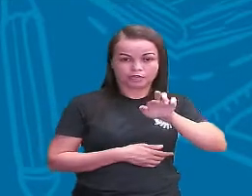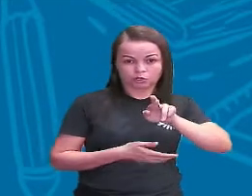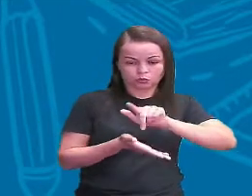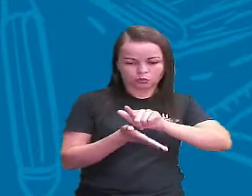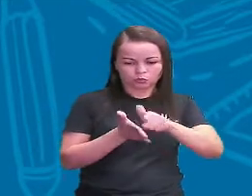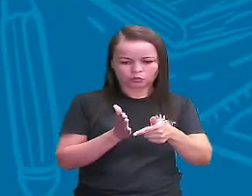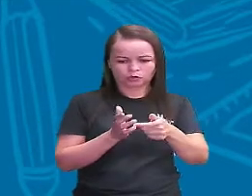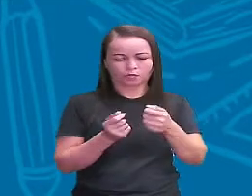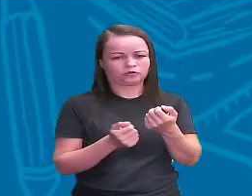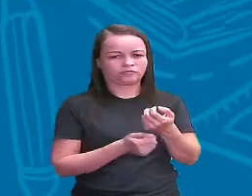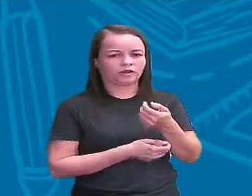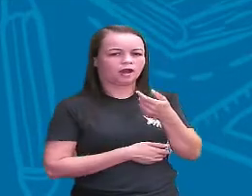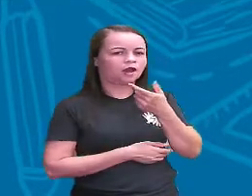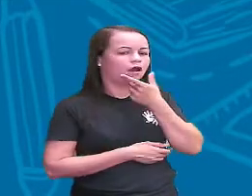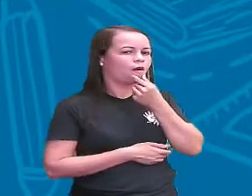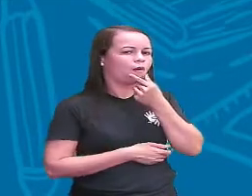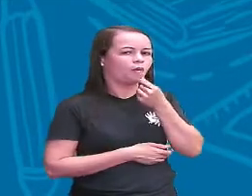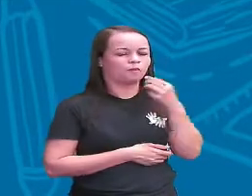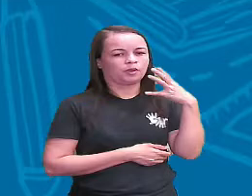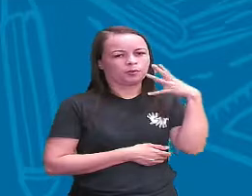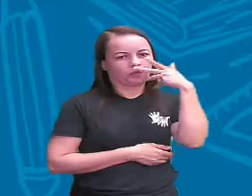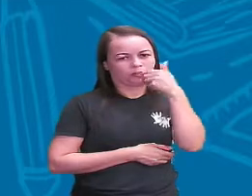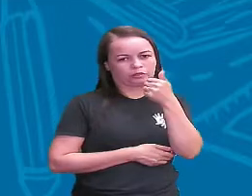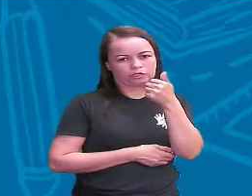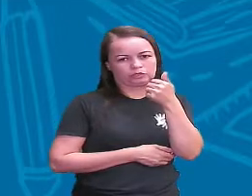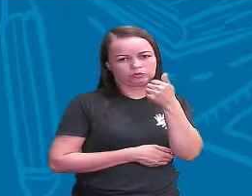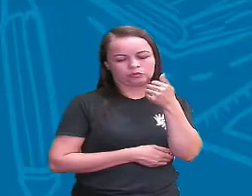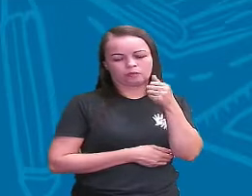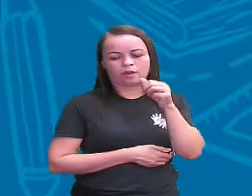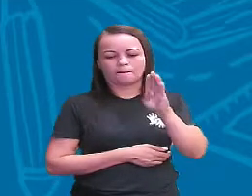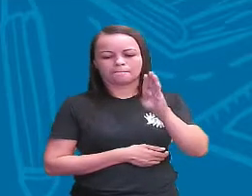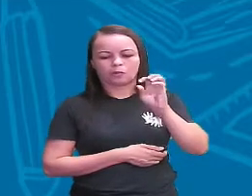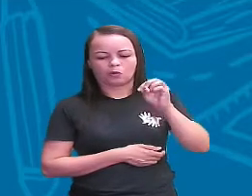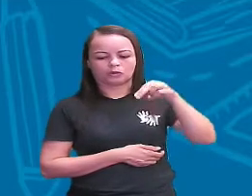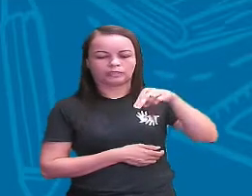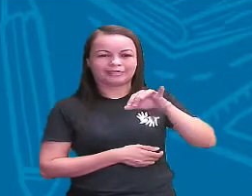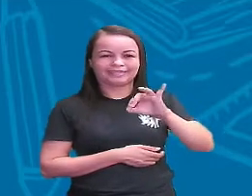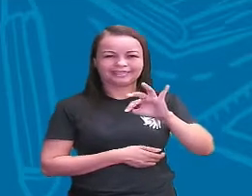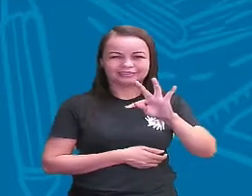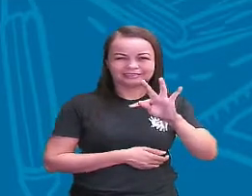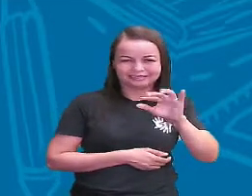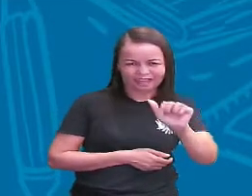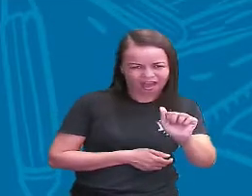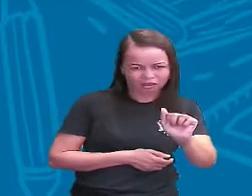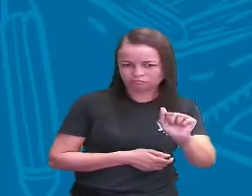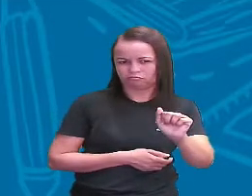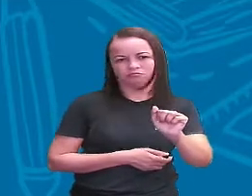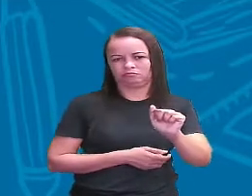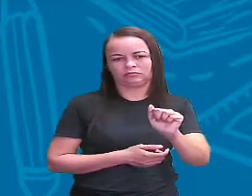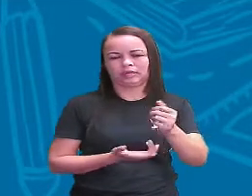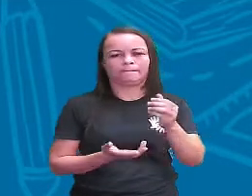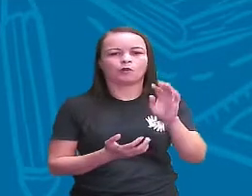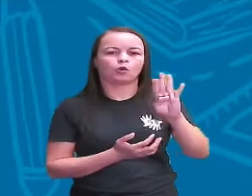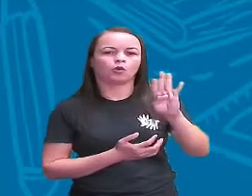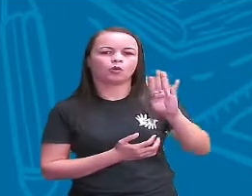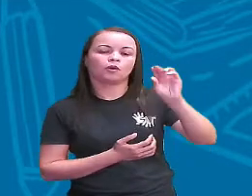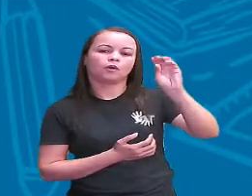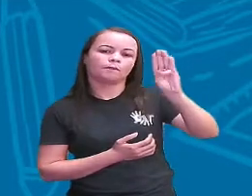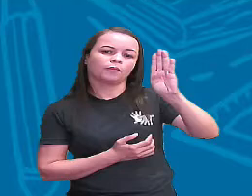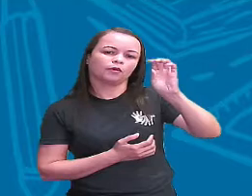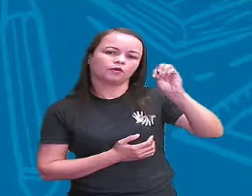posso dizer moço bonita, né? Porque não vai combinar aí. Se é moço, ele tem que ser bonito. Combinou